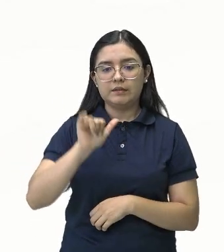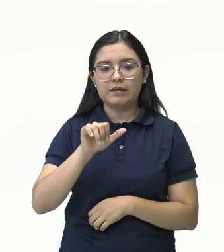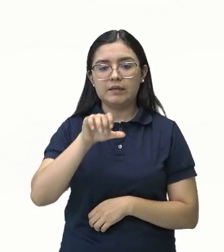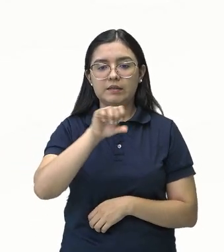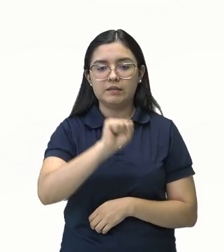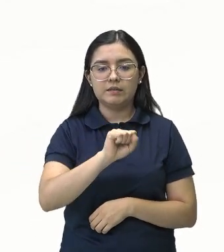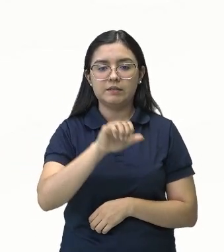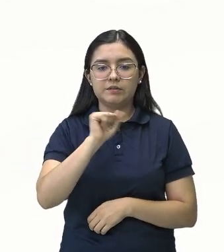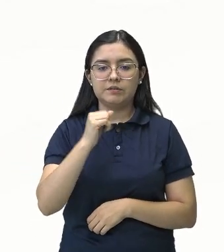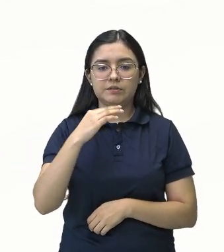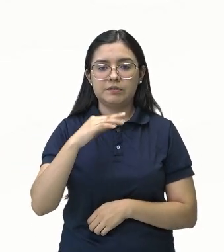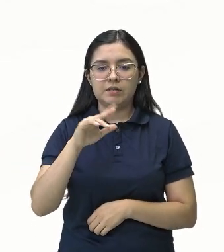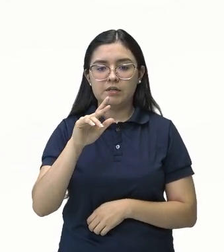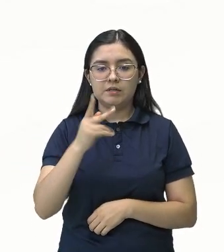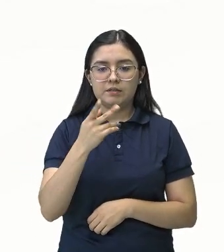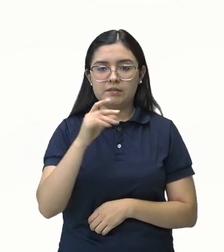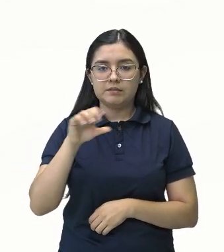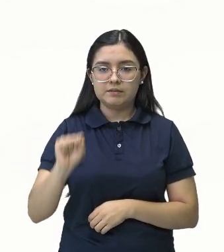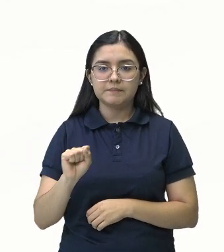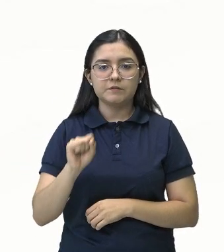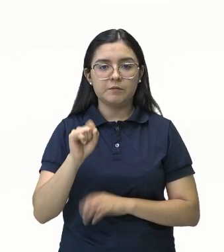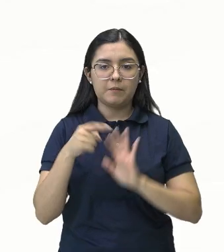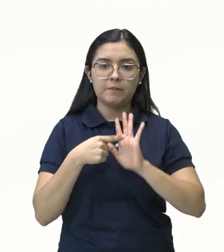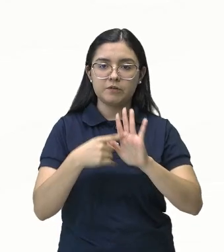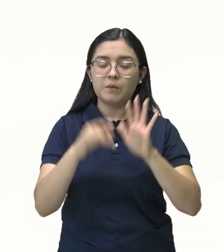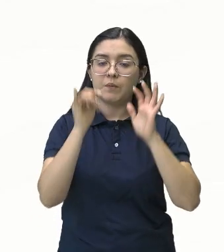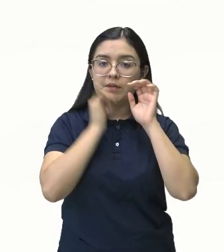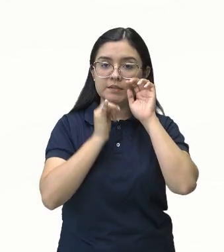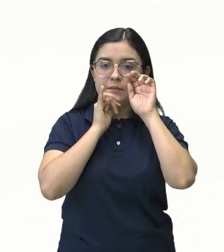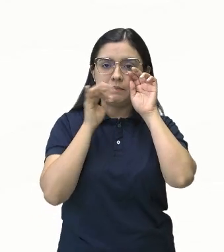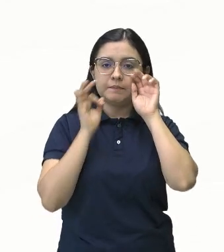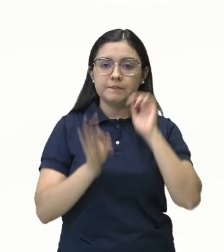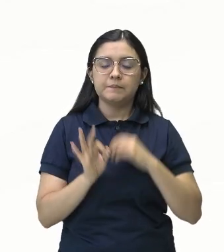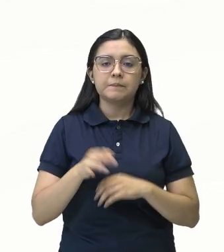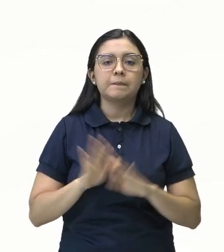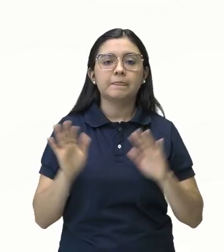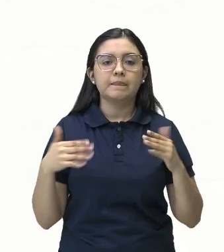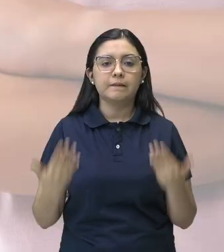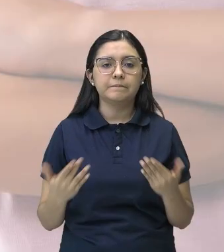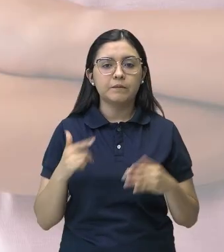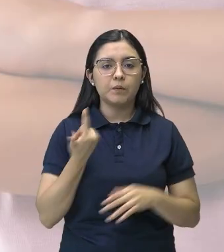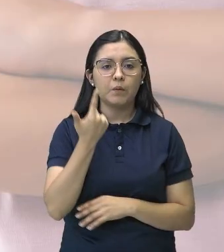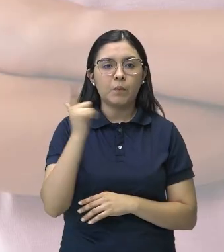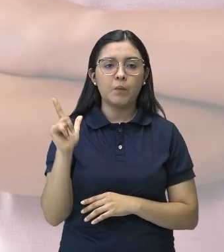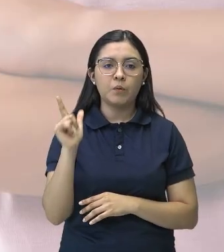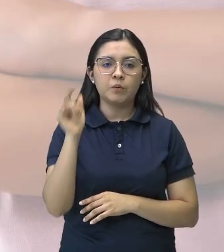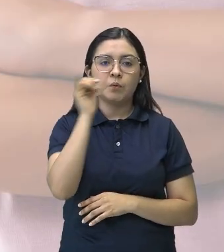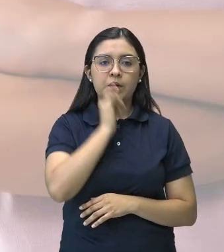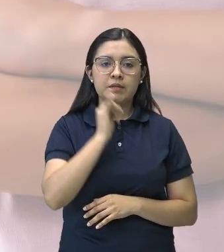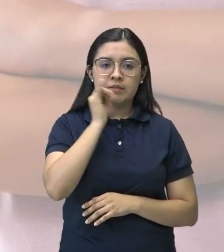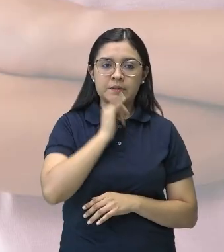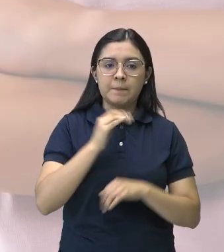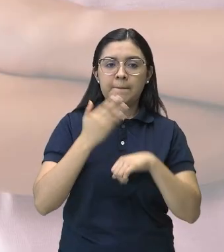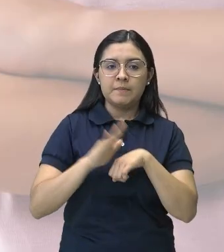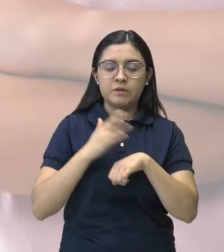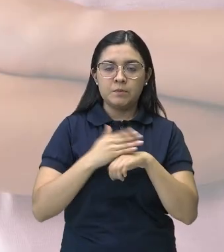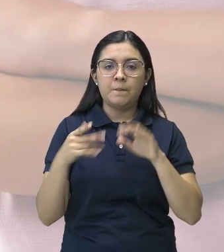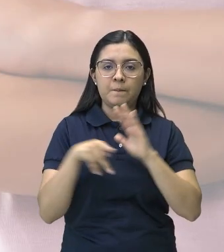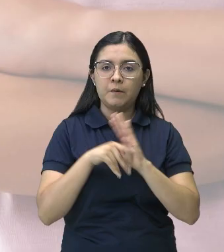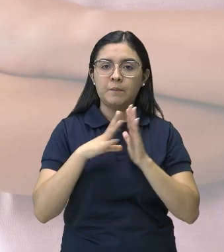Tay-Sachs. Só para exemplificar para vocês. Então, um outro exemplo prático de